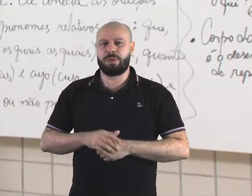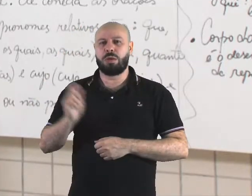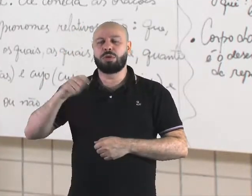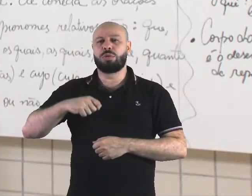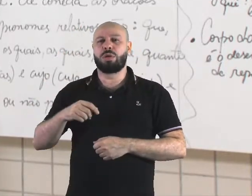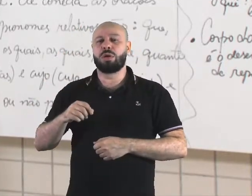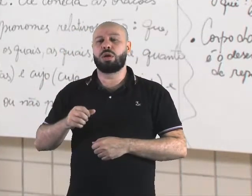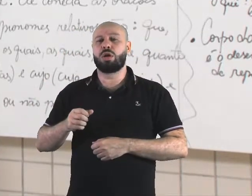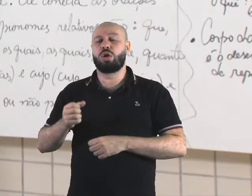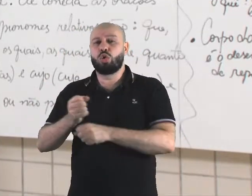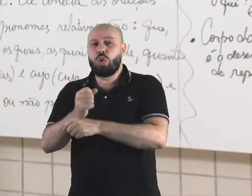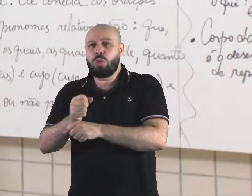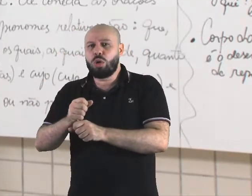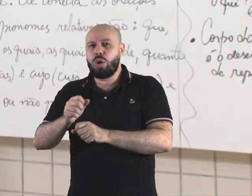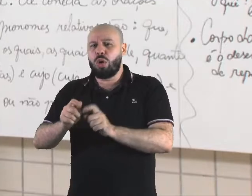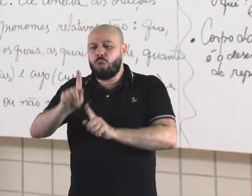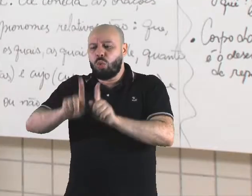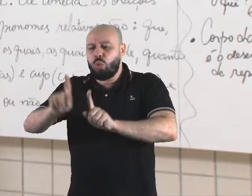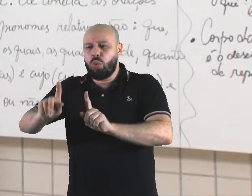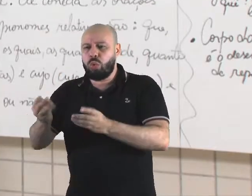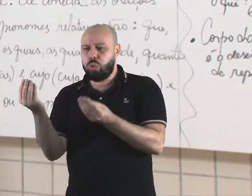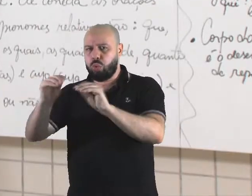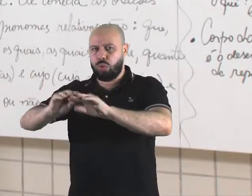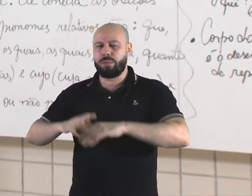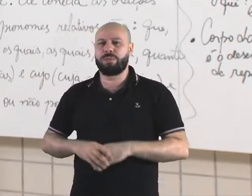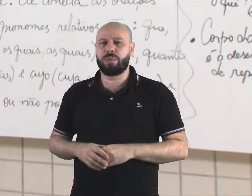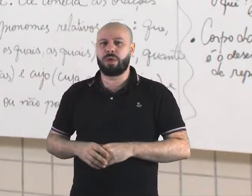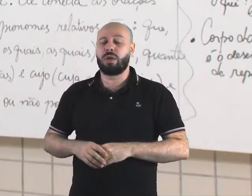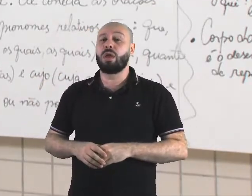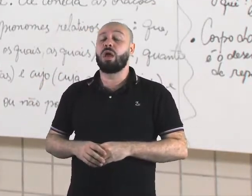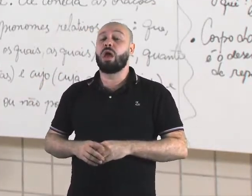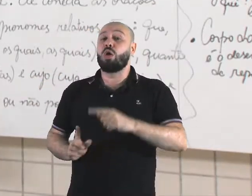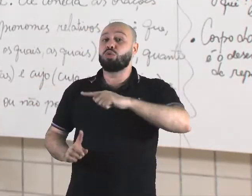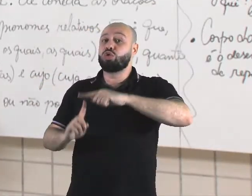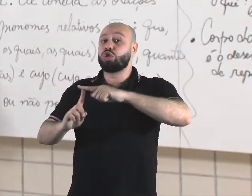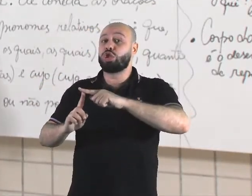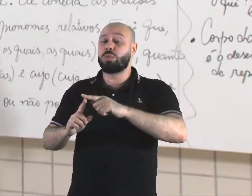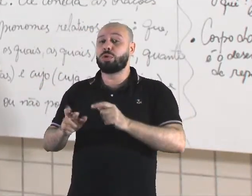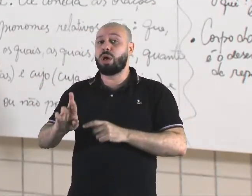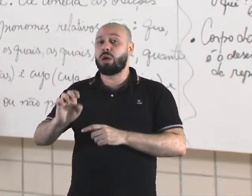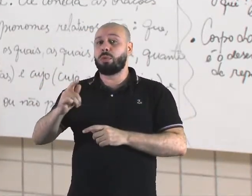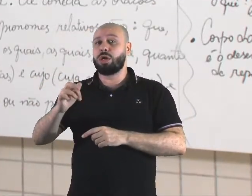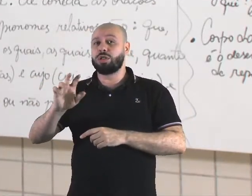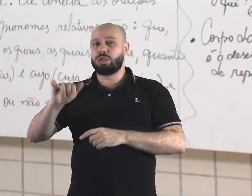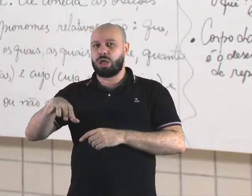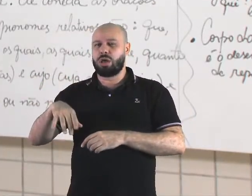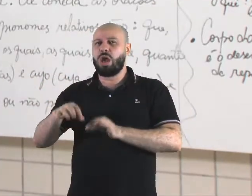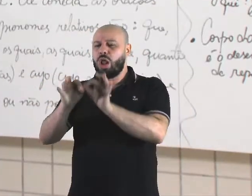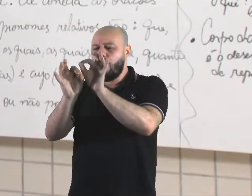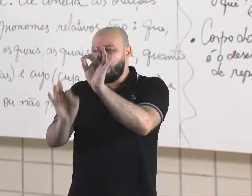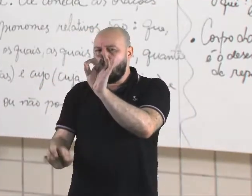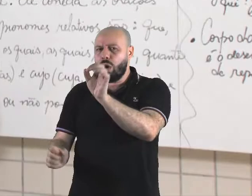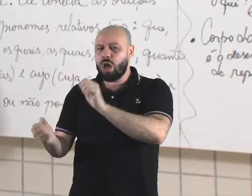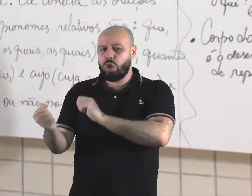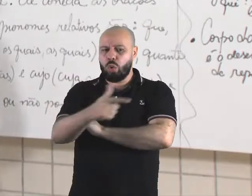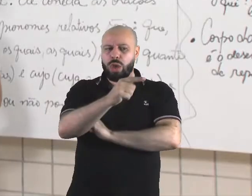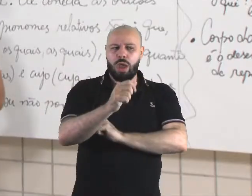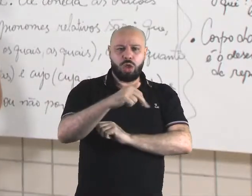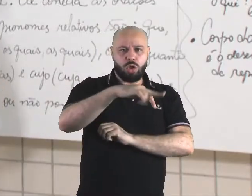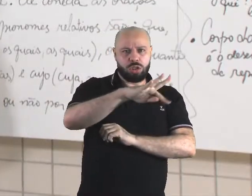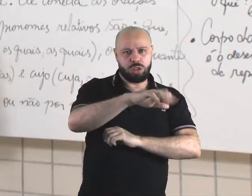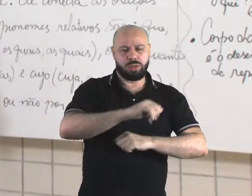dados estatísticos, tá? Isso aí é um tipo de reportagem, ela é mais longa do que a notícia,